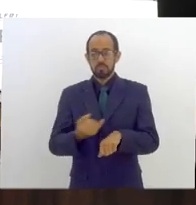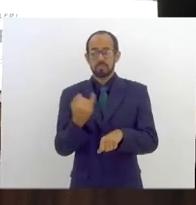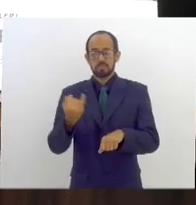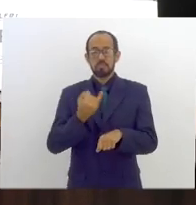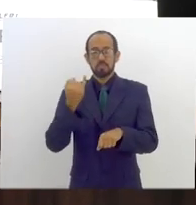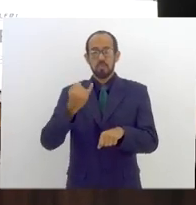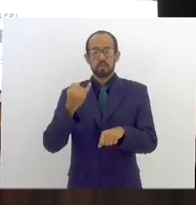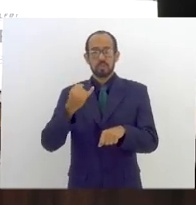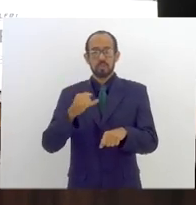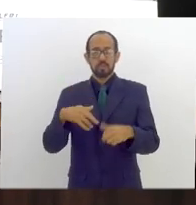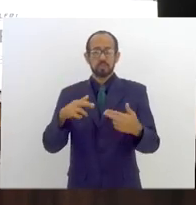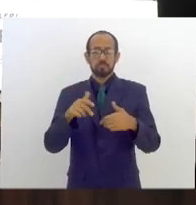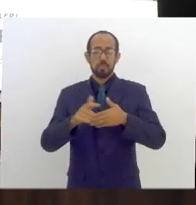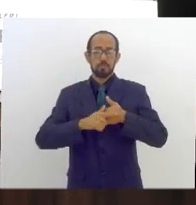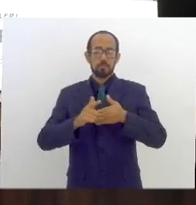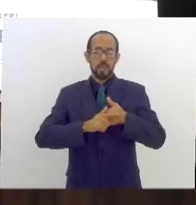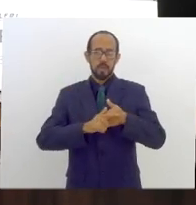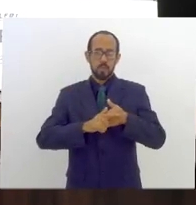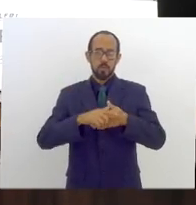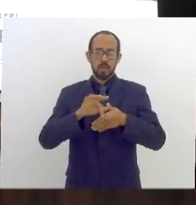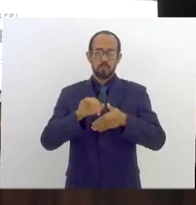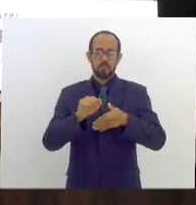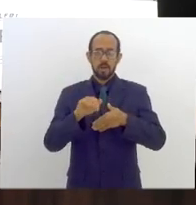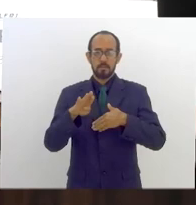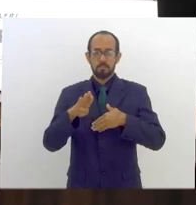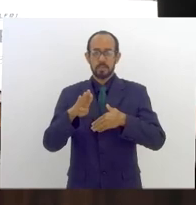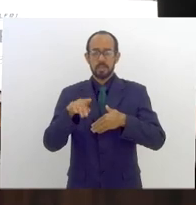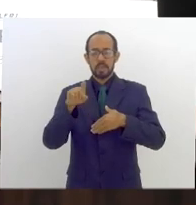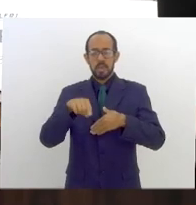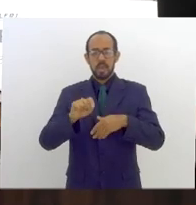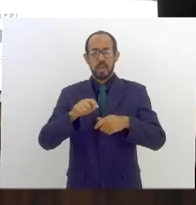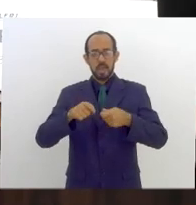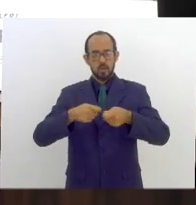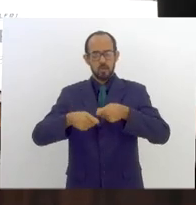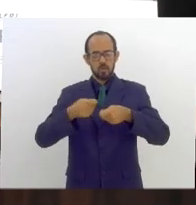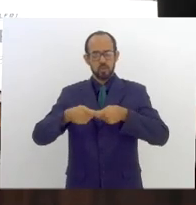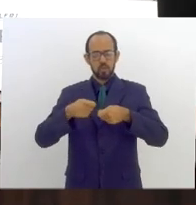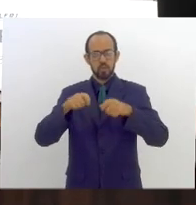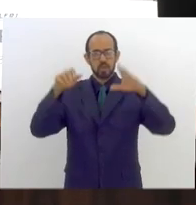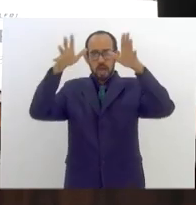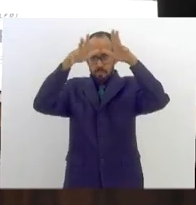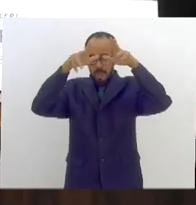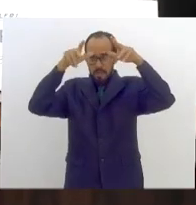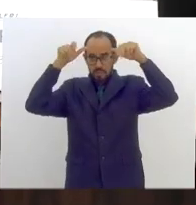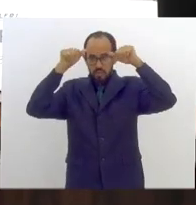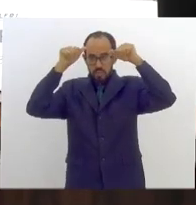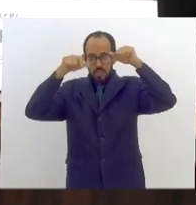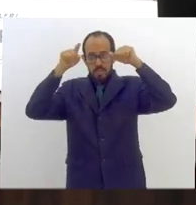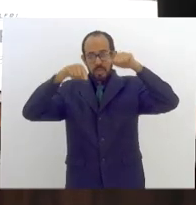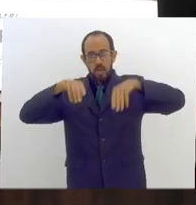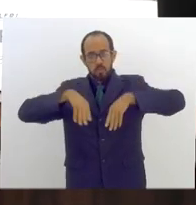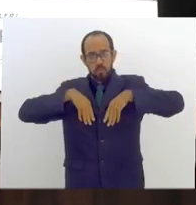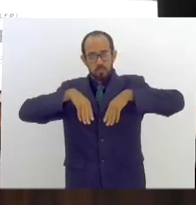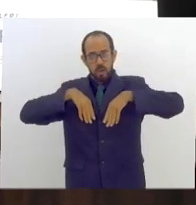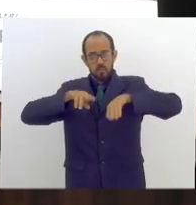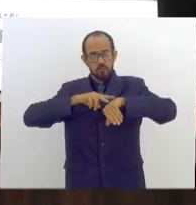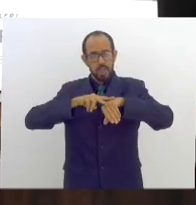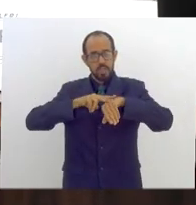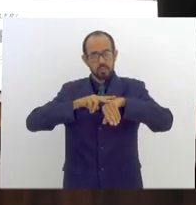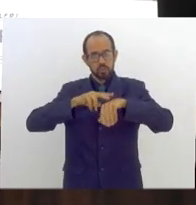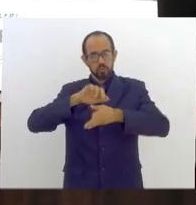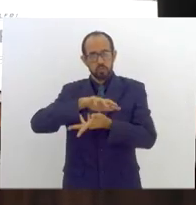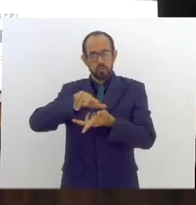atribuições da FAB a defesa e o controle do espaço aéreo da Amazônia, considerado o pulmão verde do mundo, por possuir mais